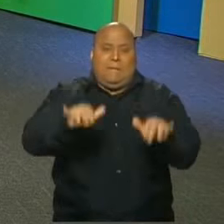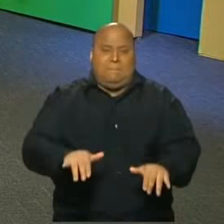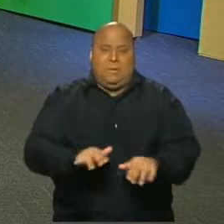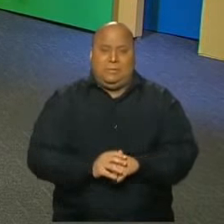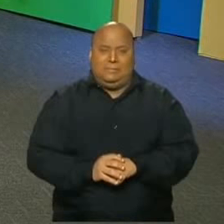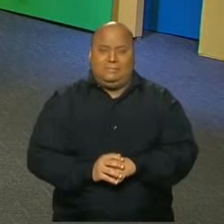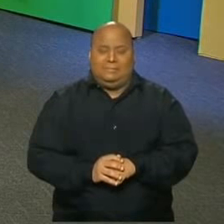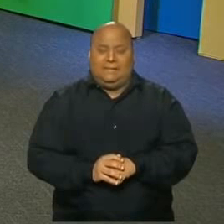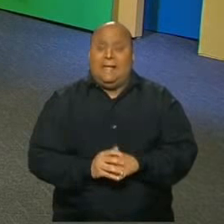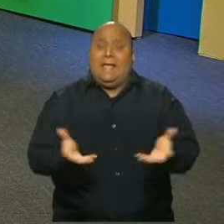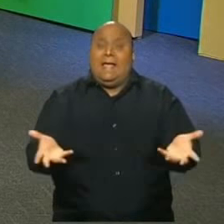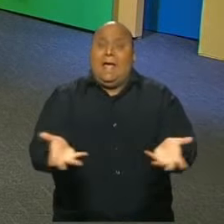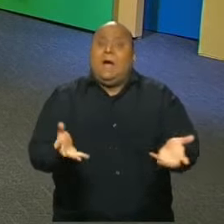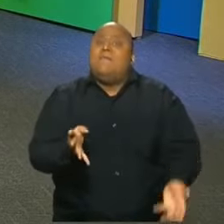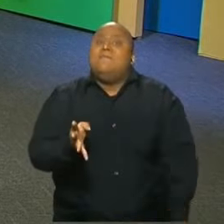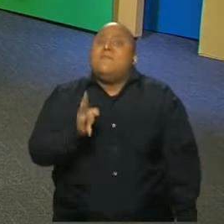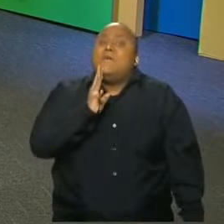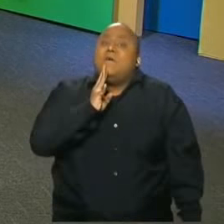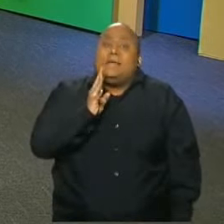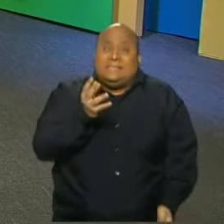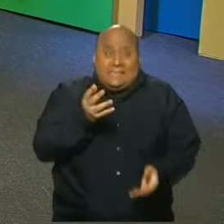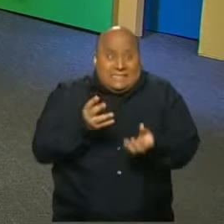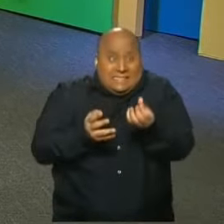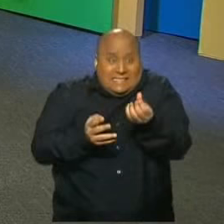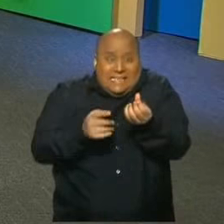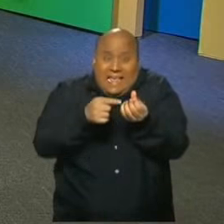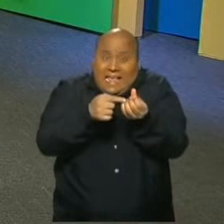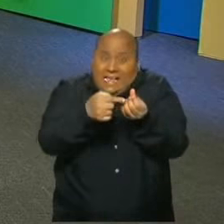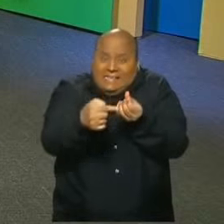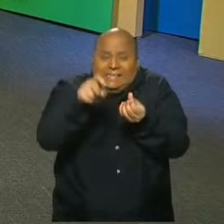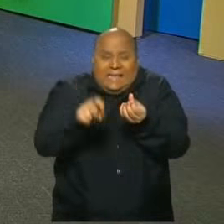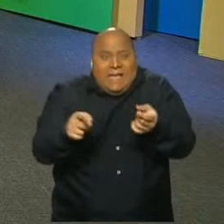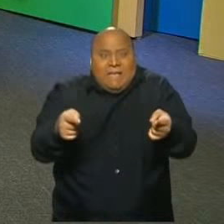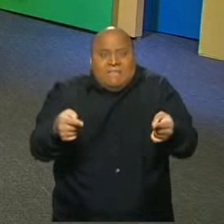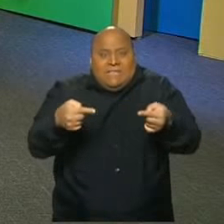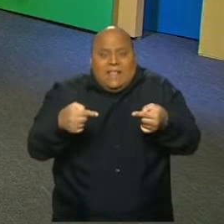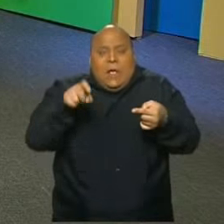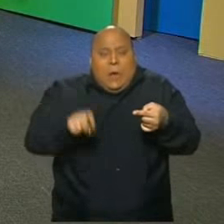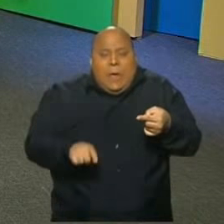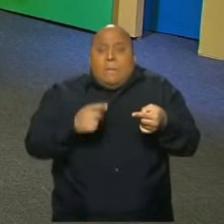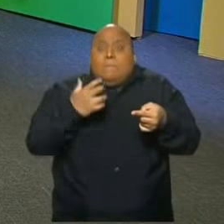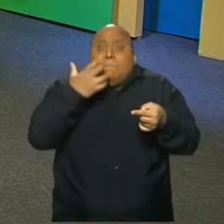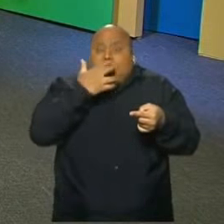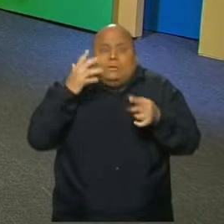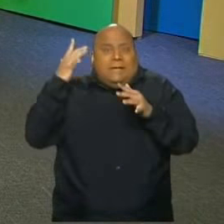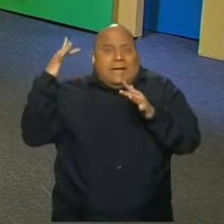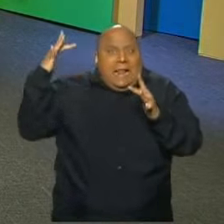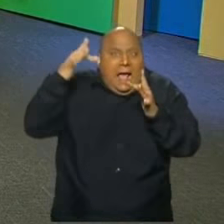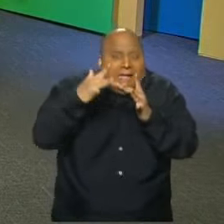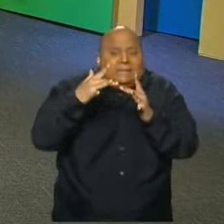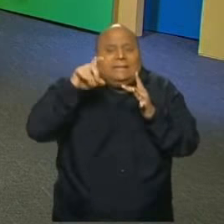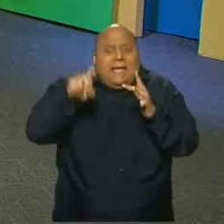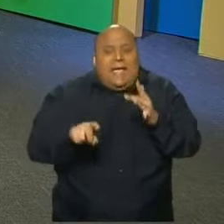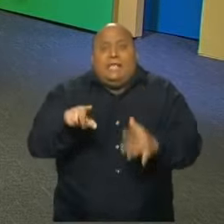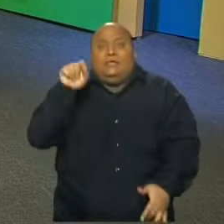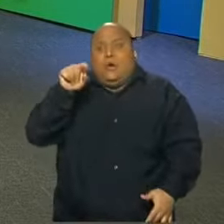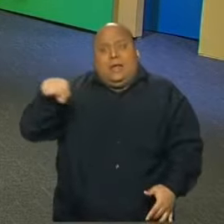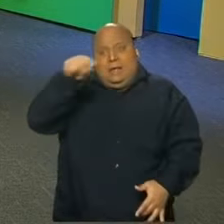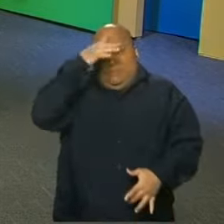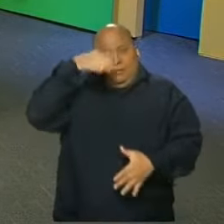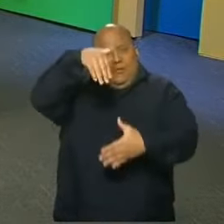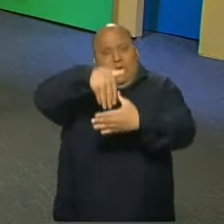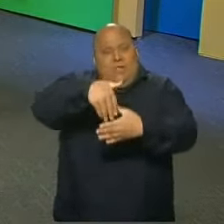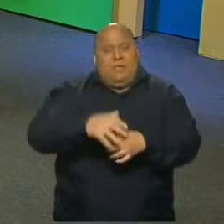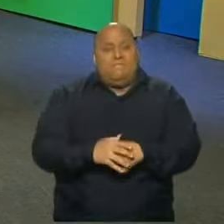encerrada. Vamos conhecer as 6 finalistas da categoria Música Clássica pela escolha do público. Vamos